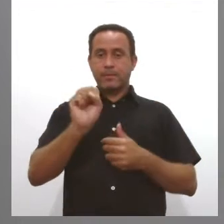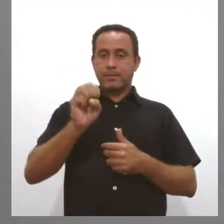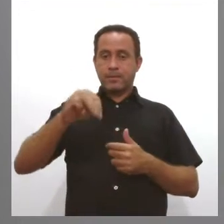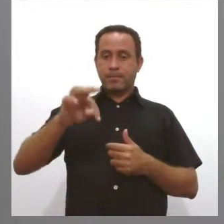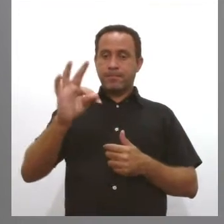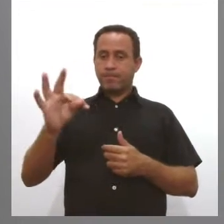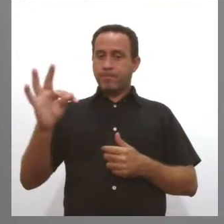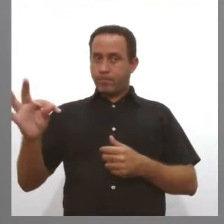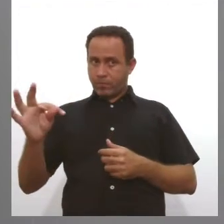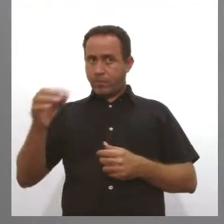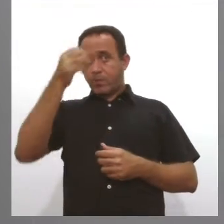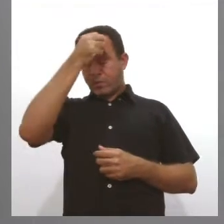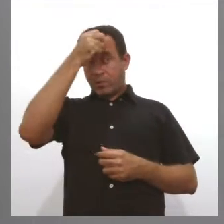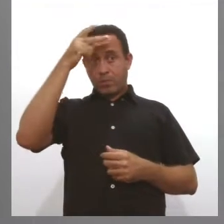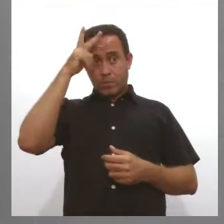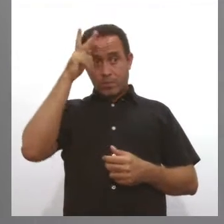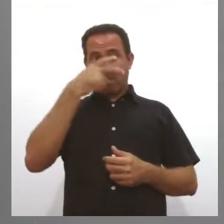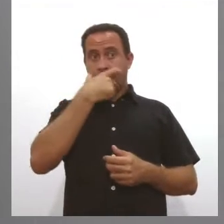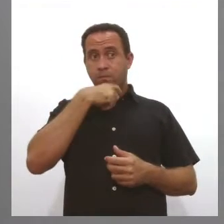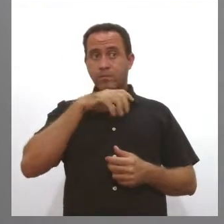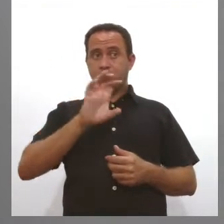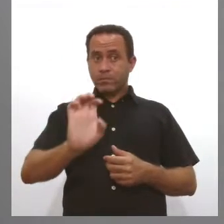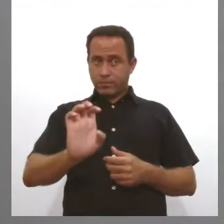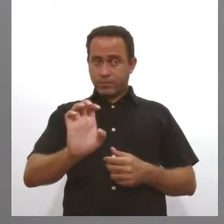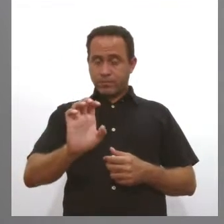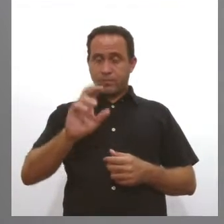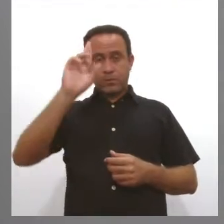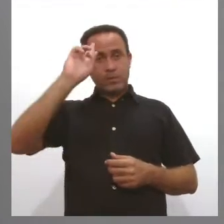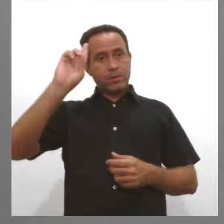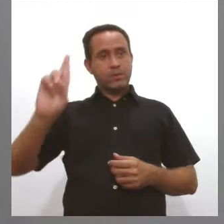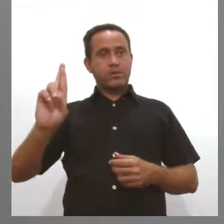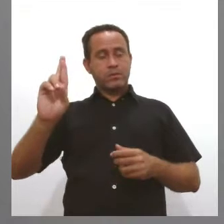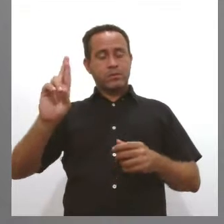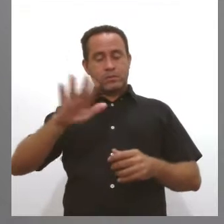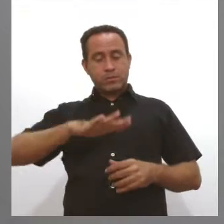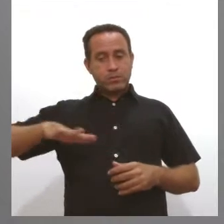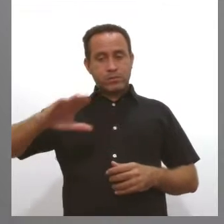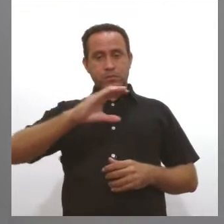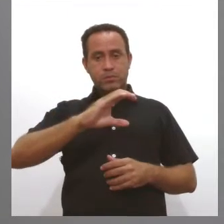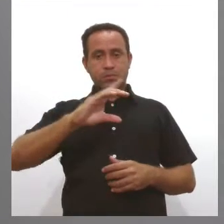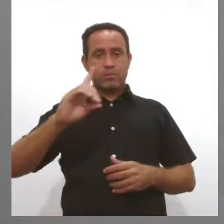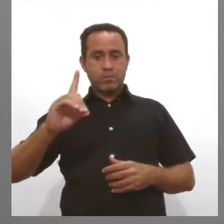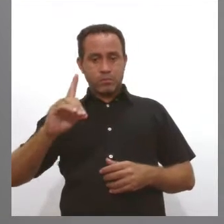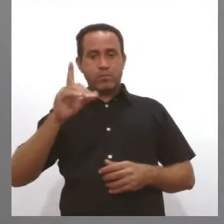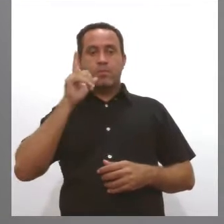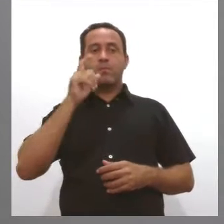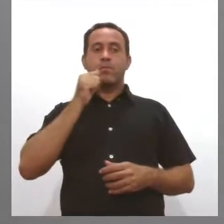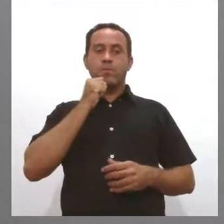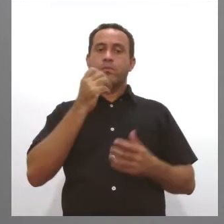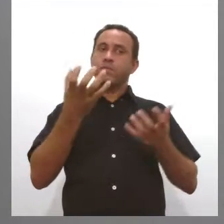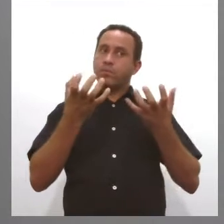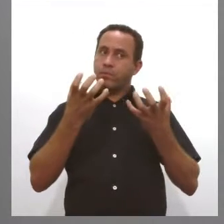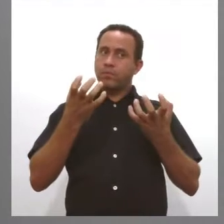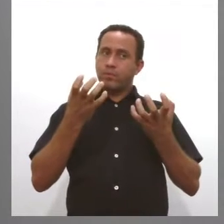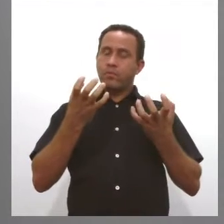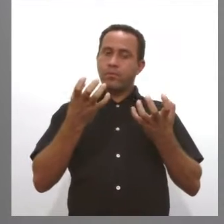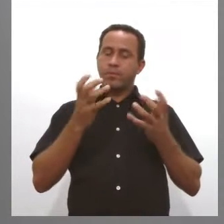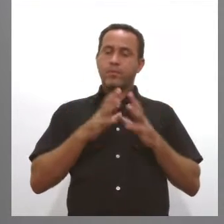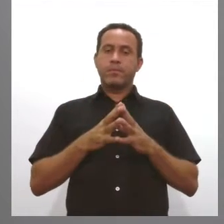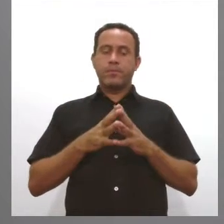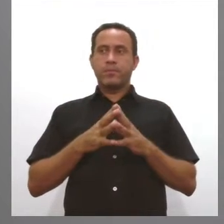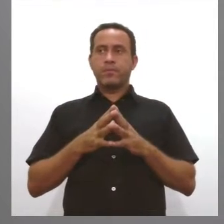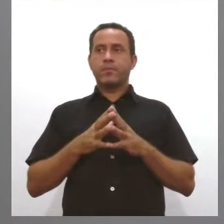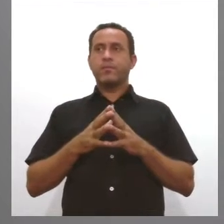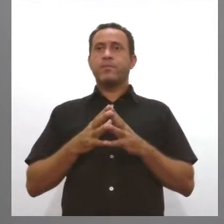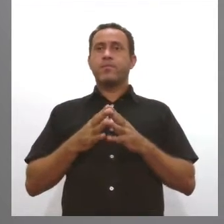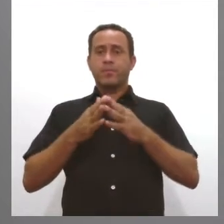de Aracaju, justamente que é quem coordena todo o grande Aracaju, nós queremos dele, para